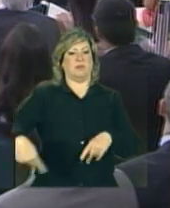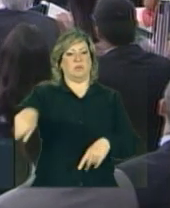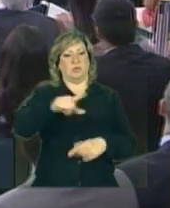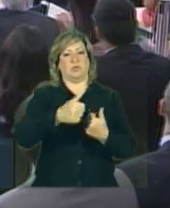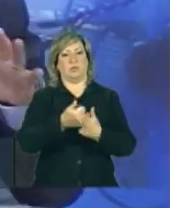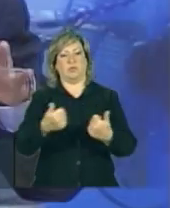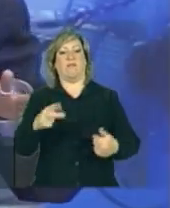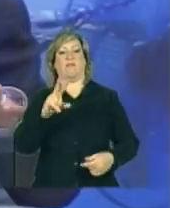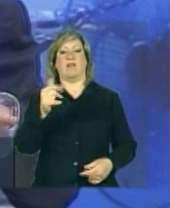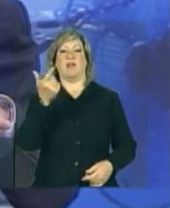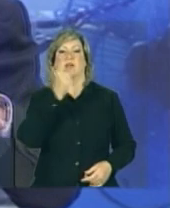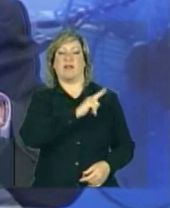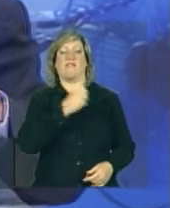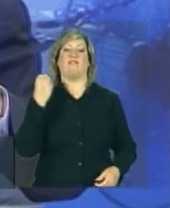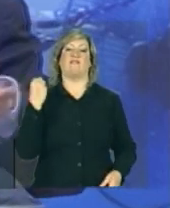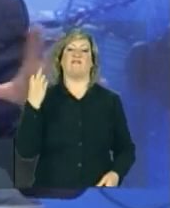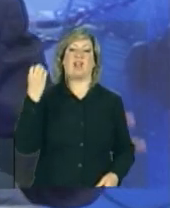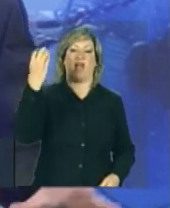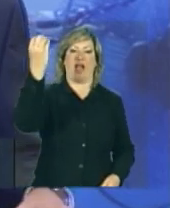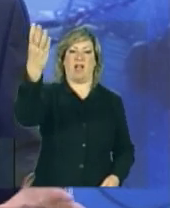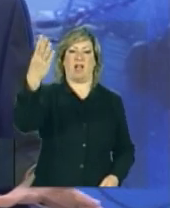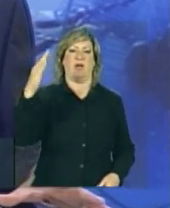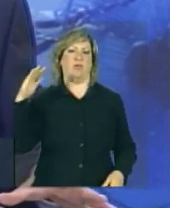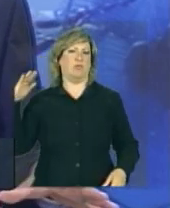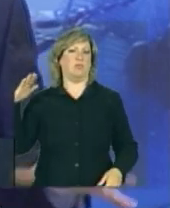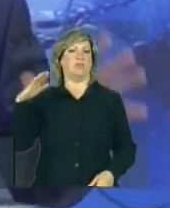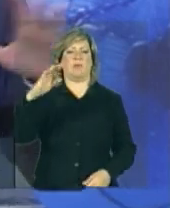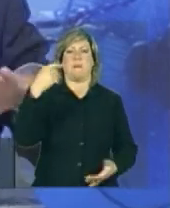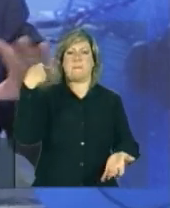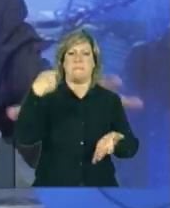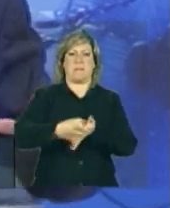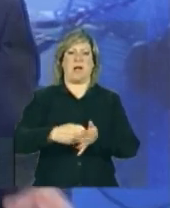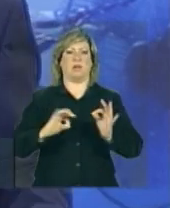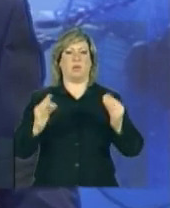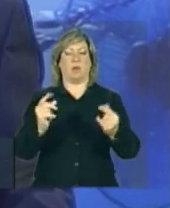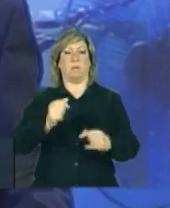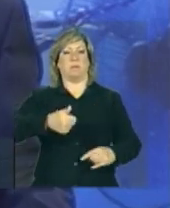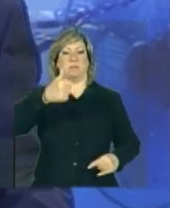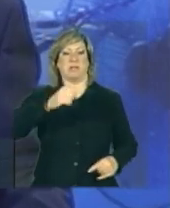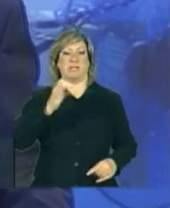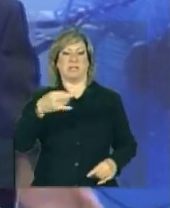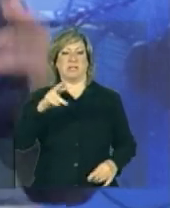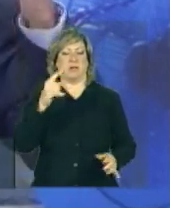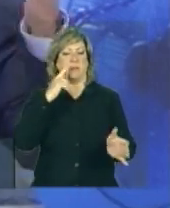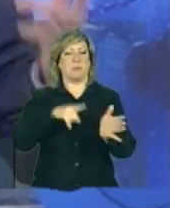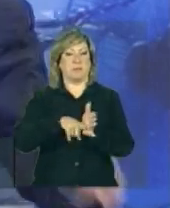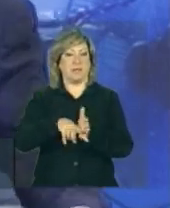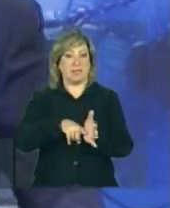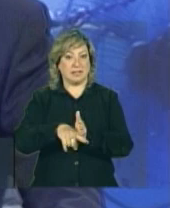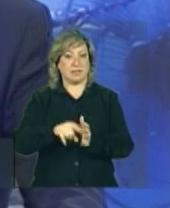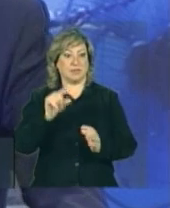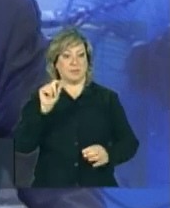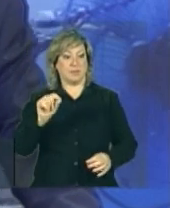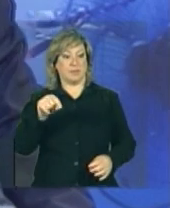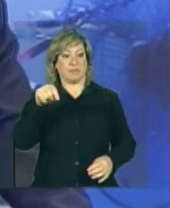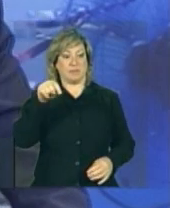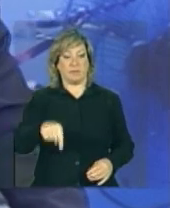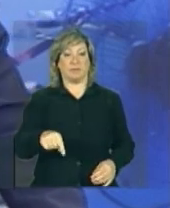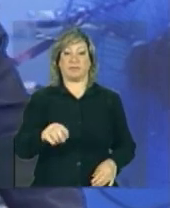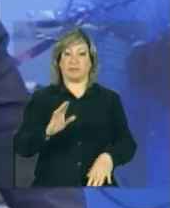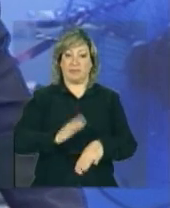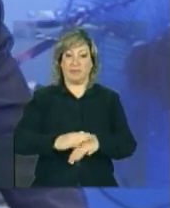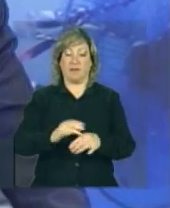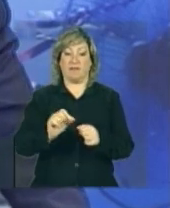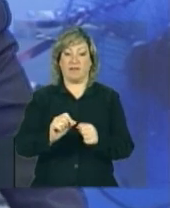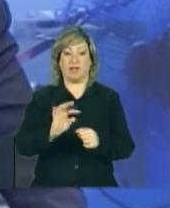colaboradores, vão ganhar uma viagem toda paga ao primeiro centro de pesquisa, aquele criado por Thomas